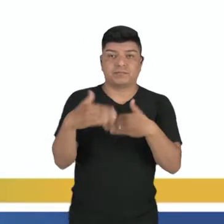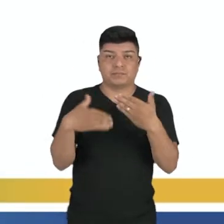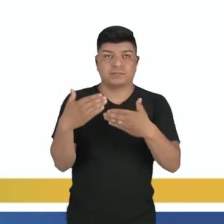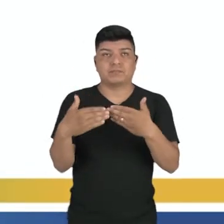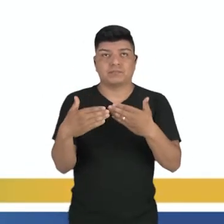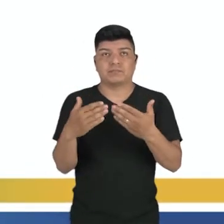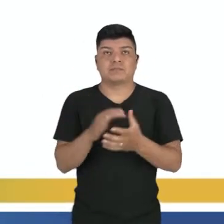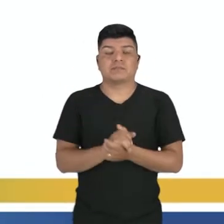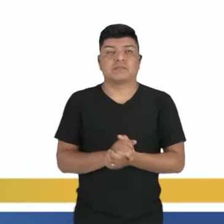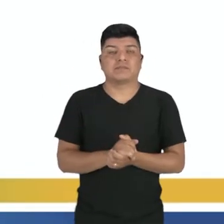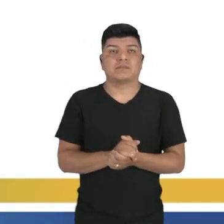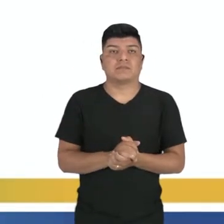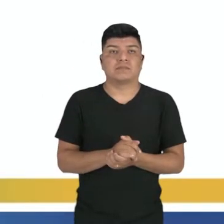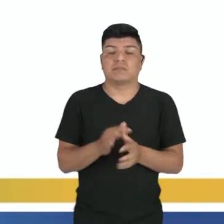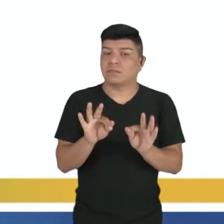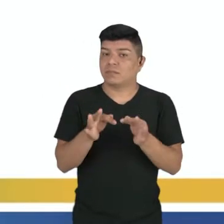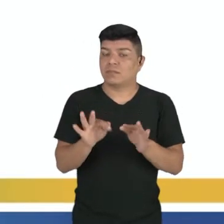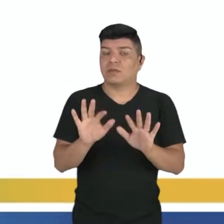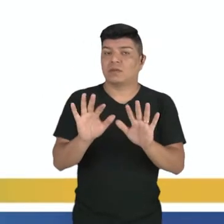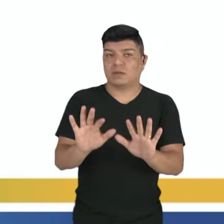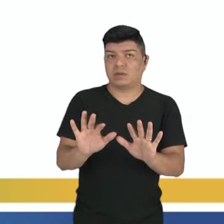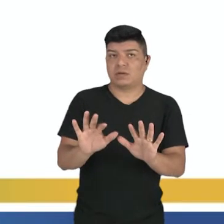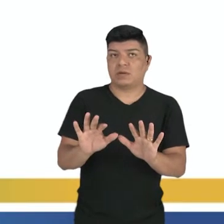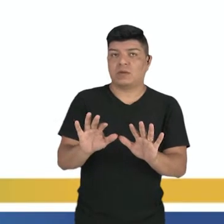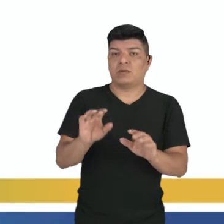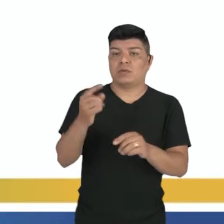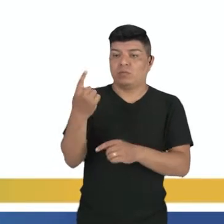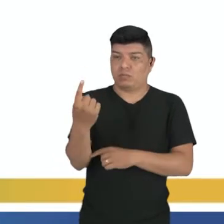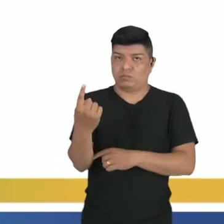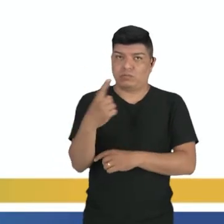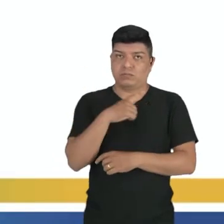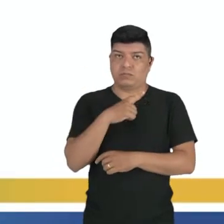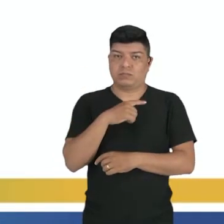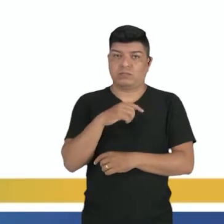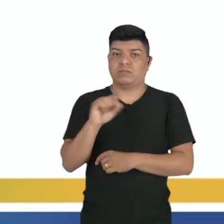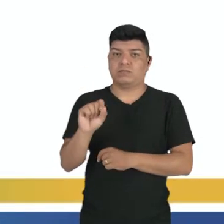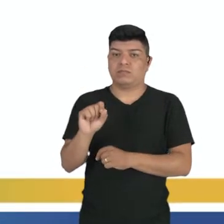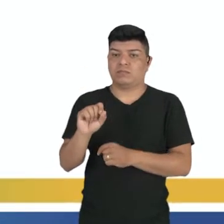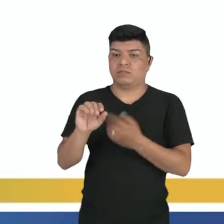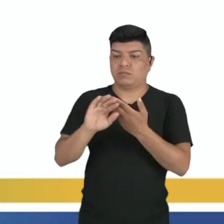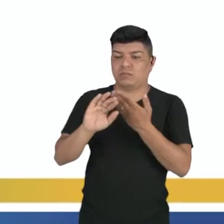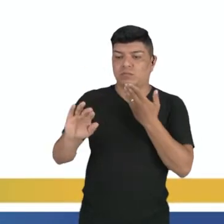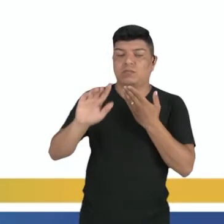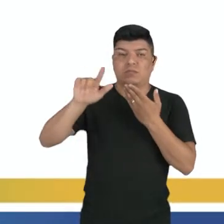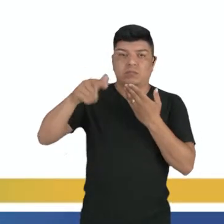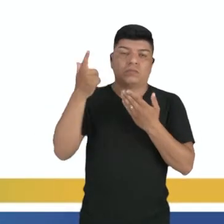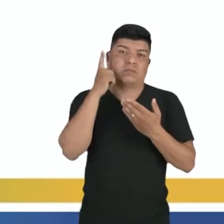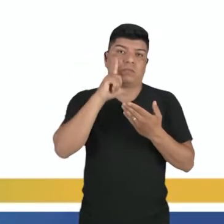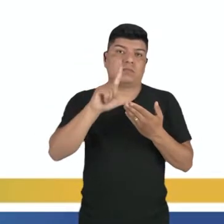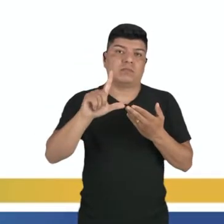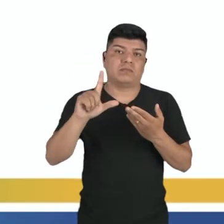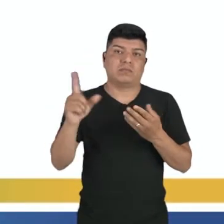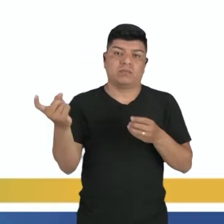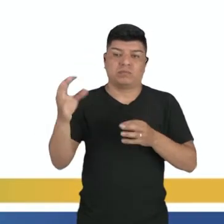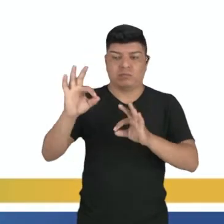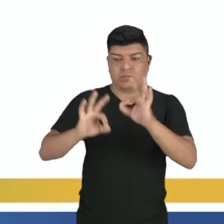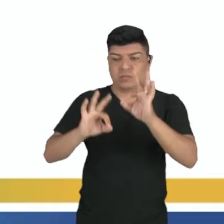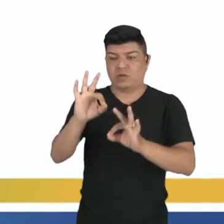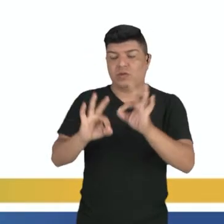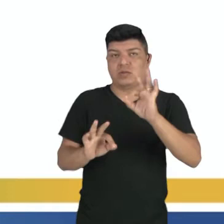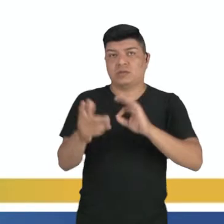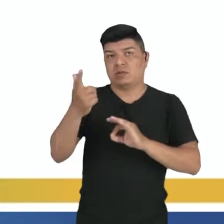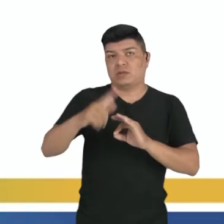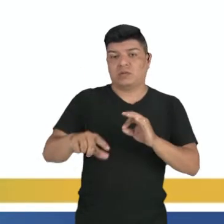por regeneração? Simplesmente uma esponja que ela é desagregada, depois ela consegue se reorganizar